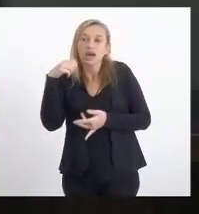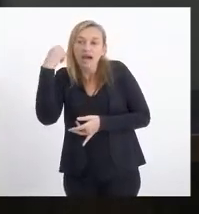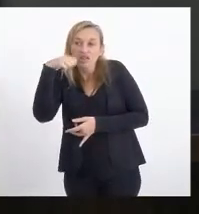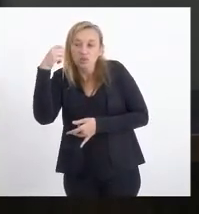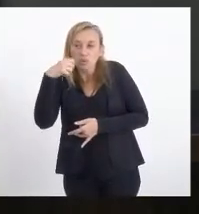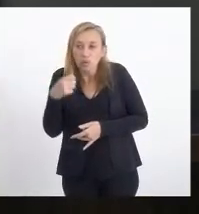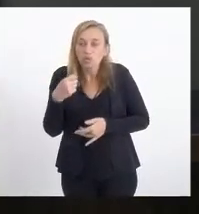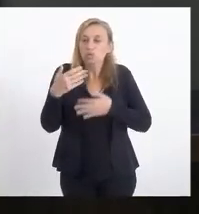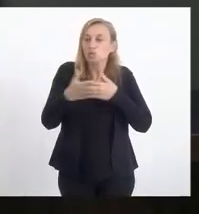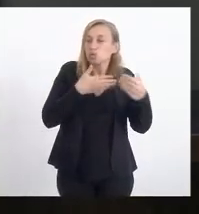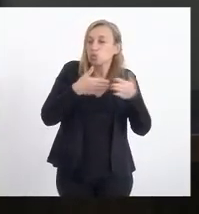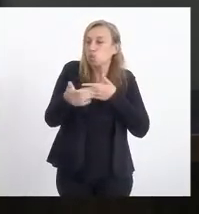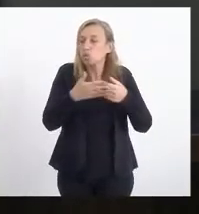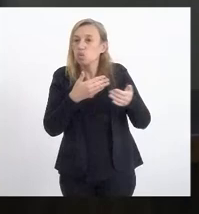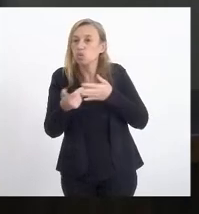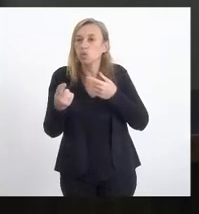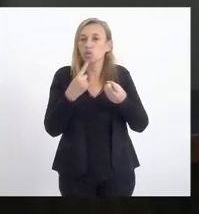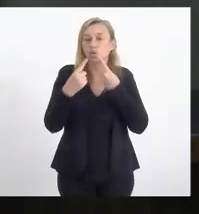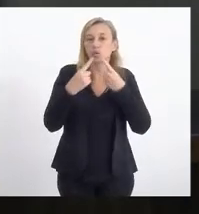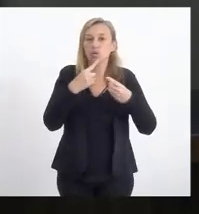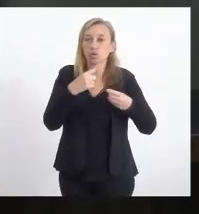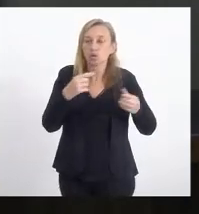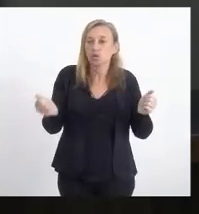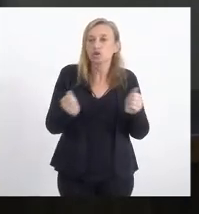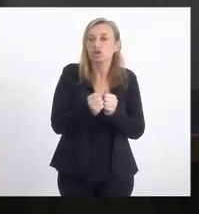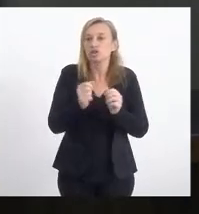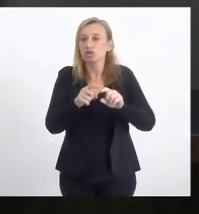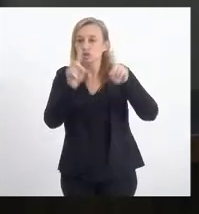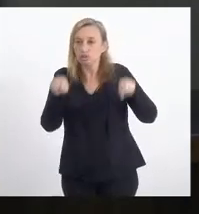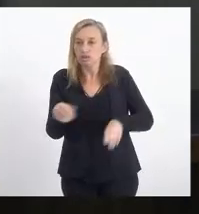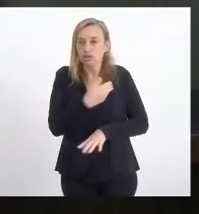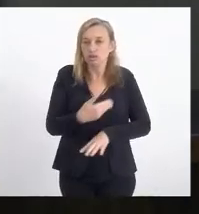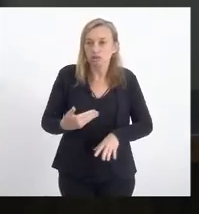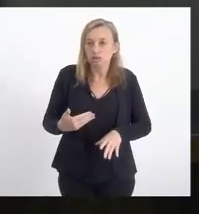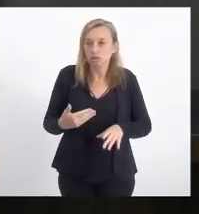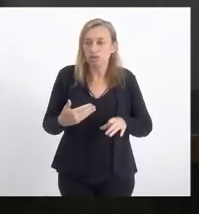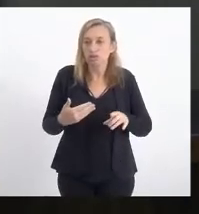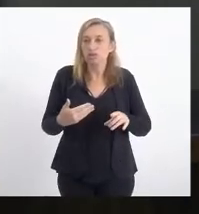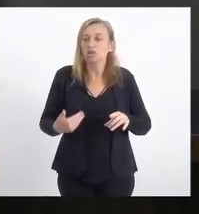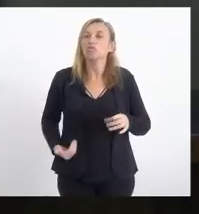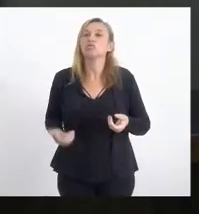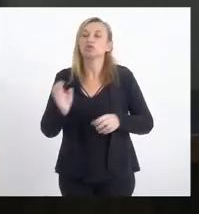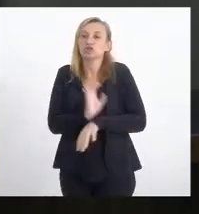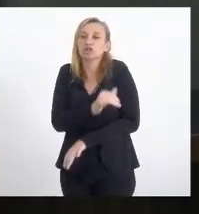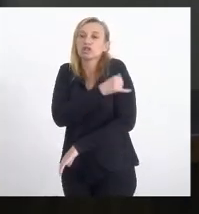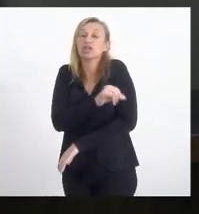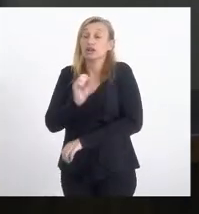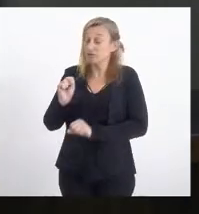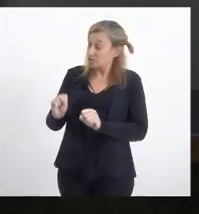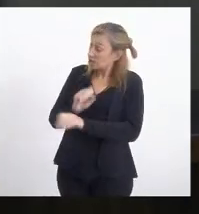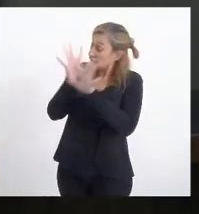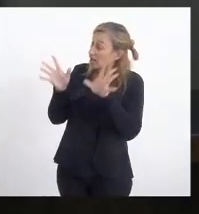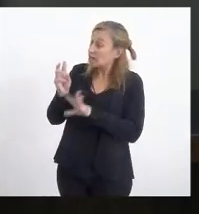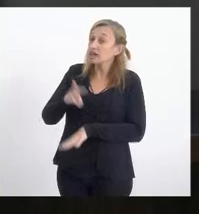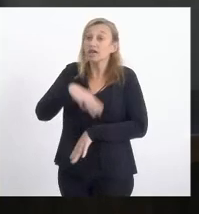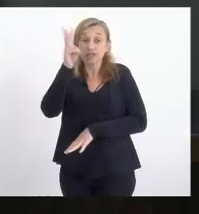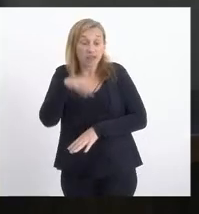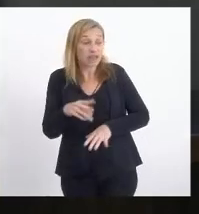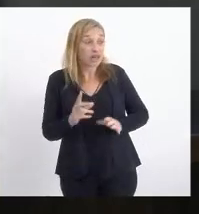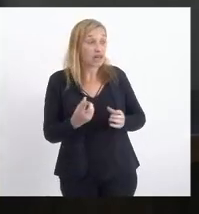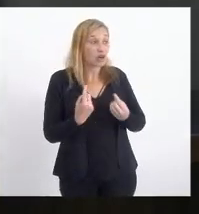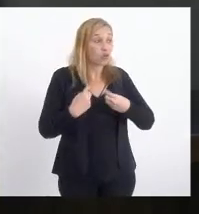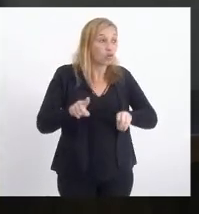de qualquer discussão que envolve a segurança pública no estado do Rio de Janeiro que fique muito claro quem participa e quem não